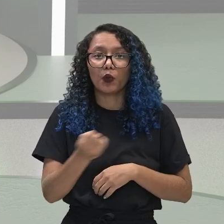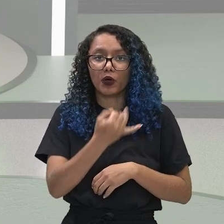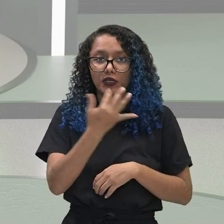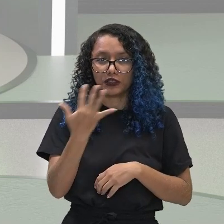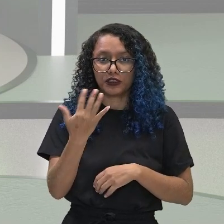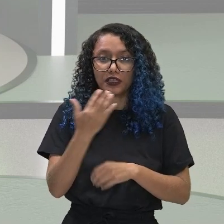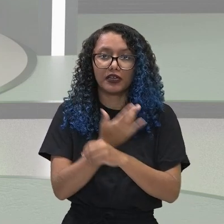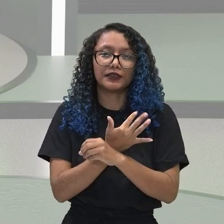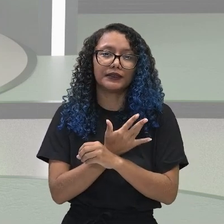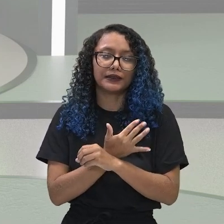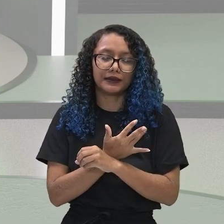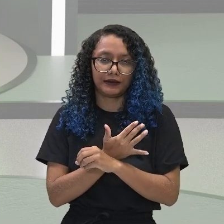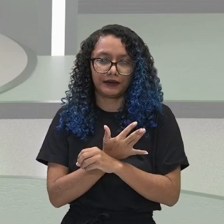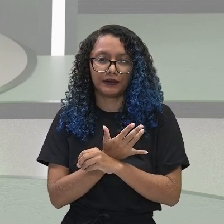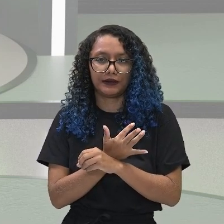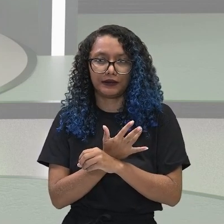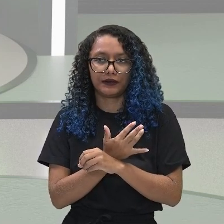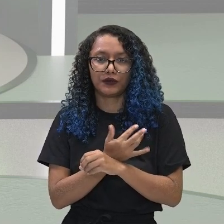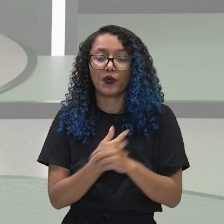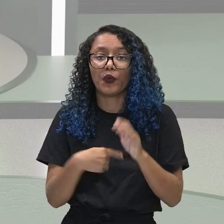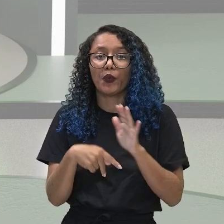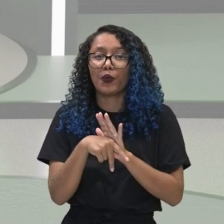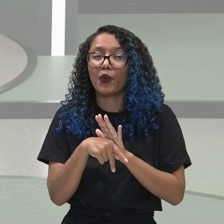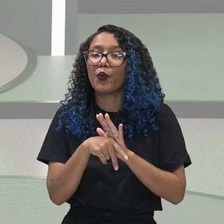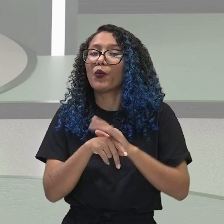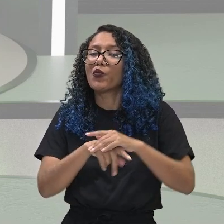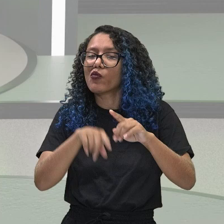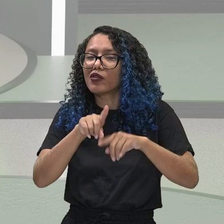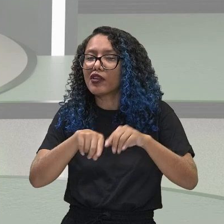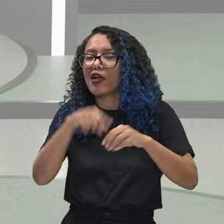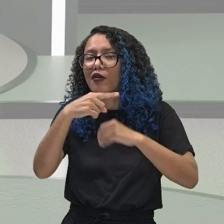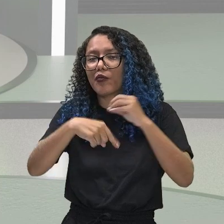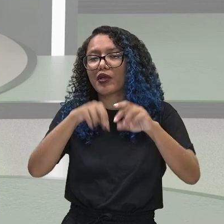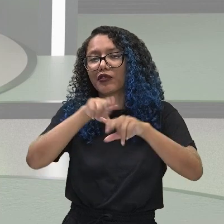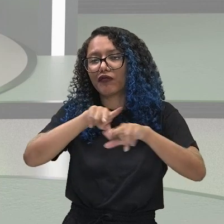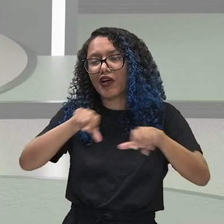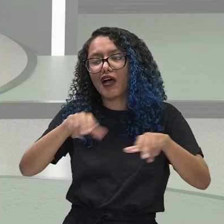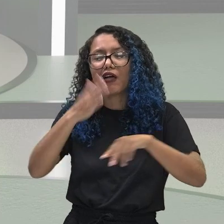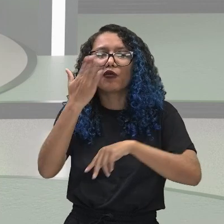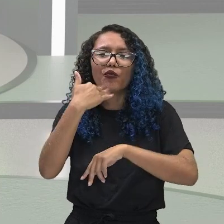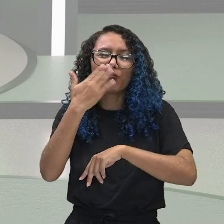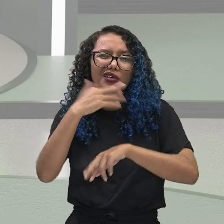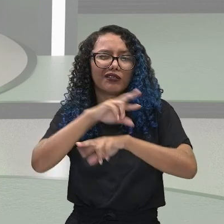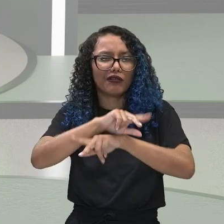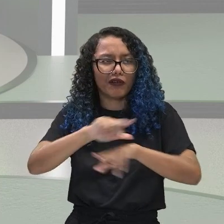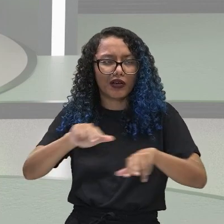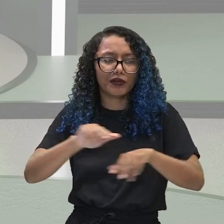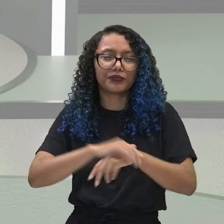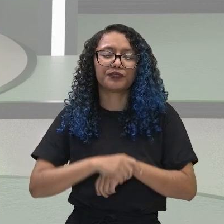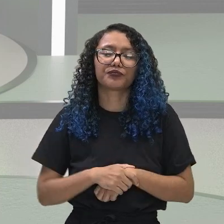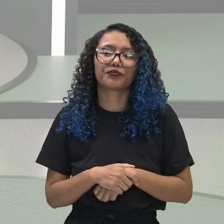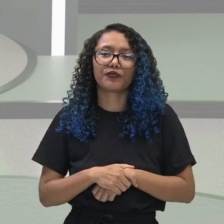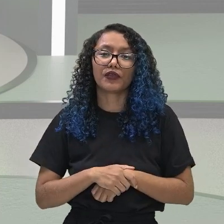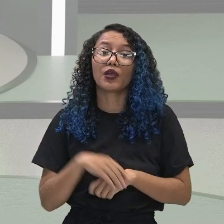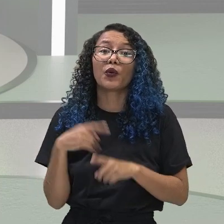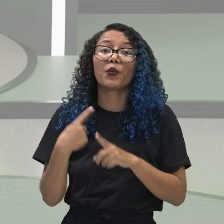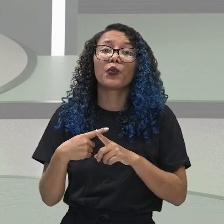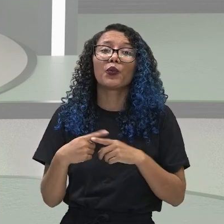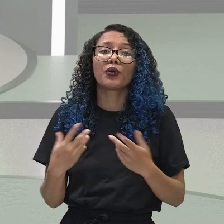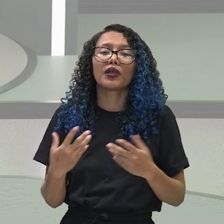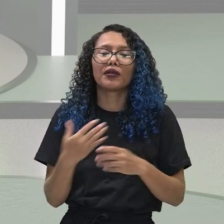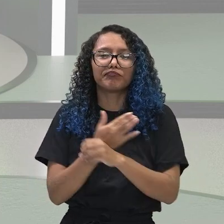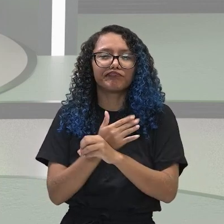acidez dos elementos, correto? Dos alimentos, de tudo. Porque essa acidez, ela